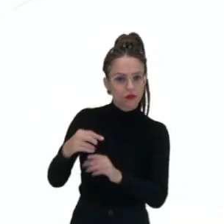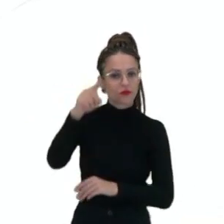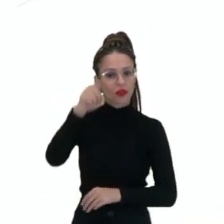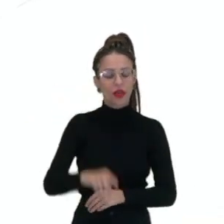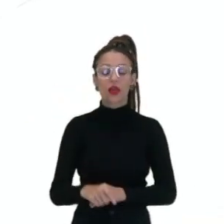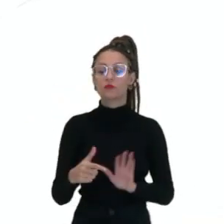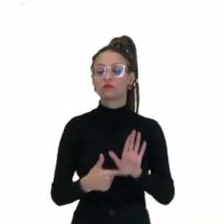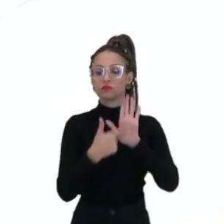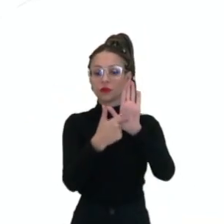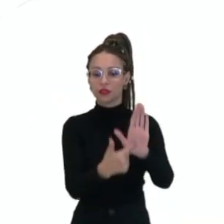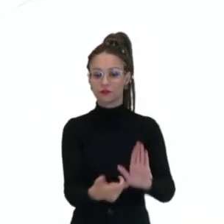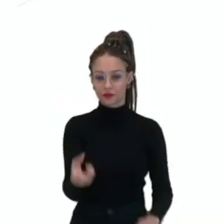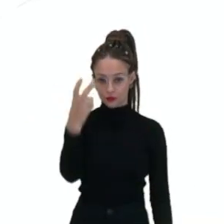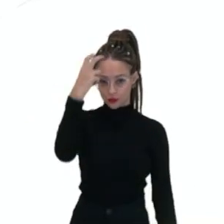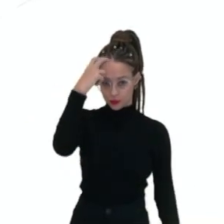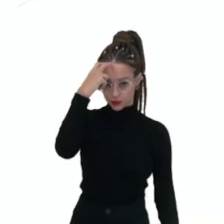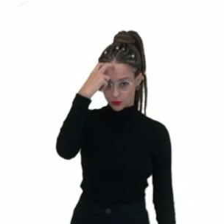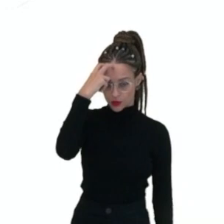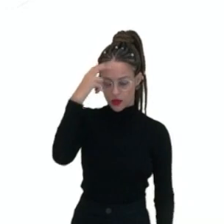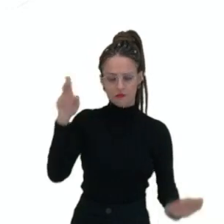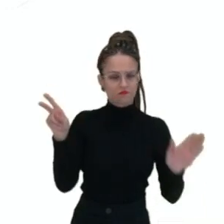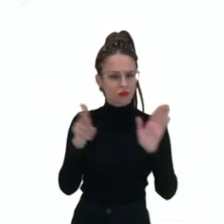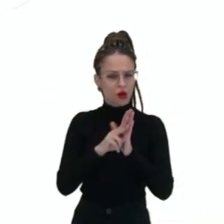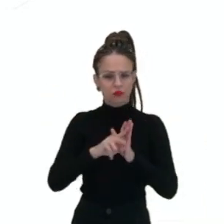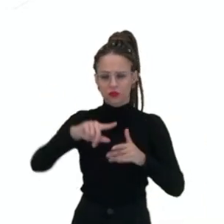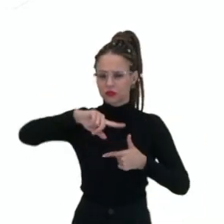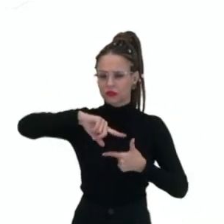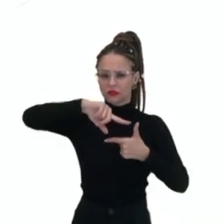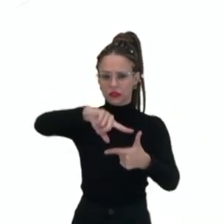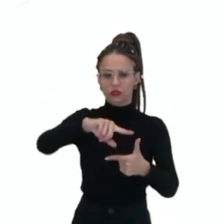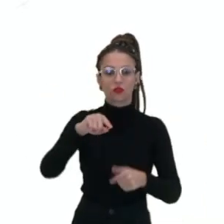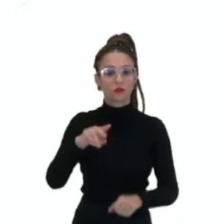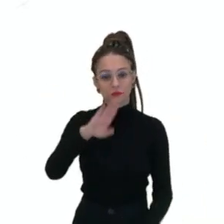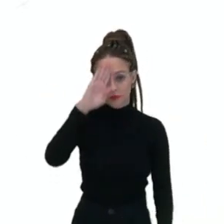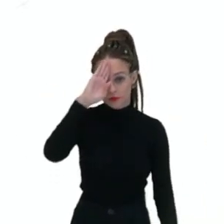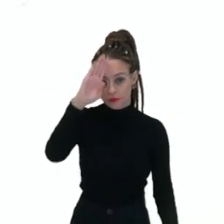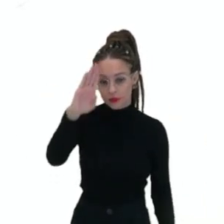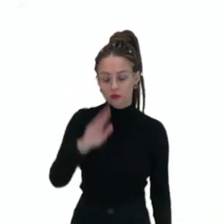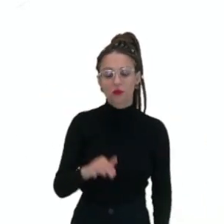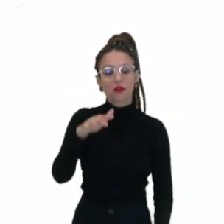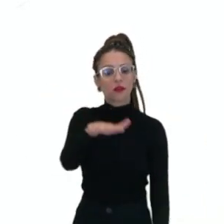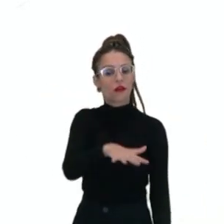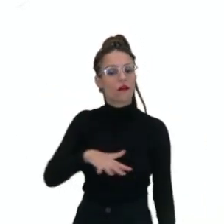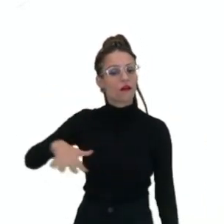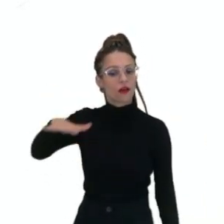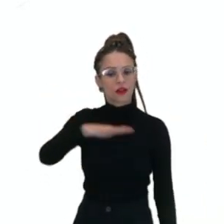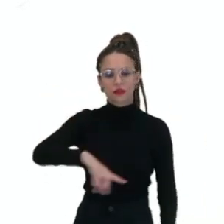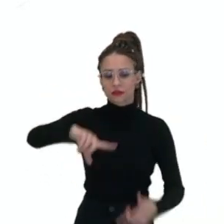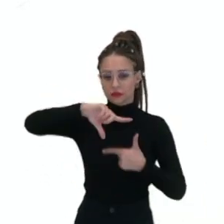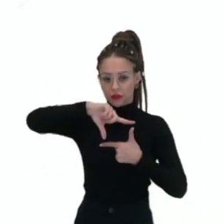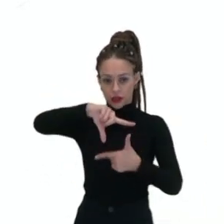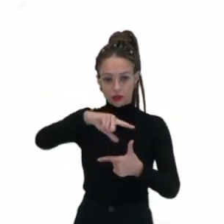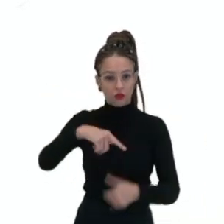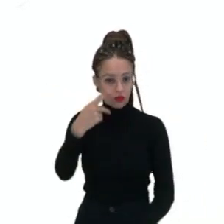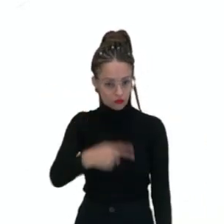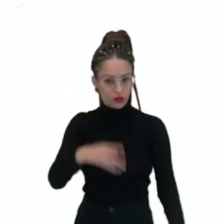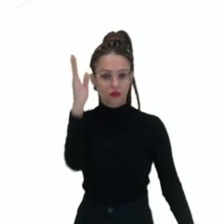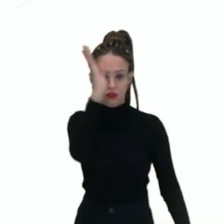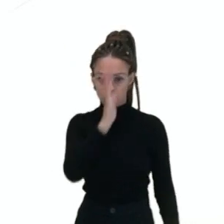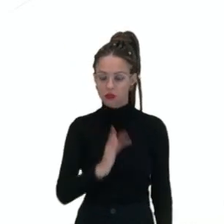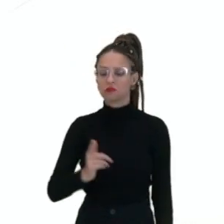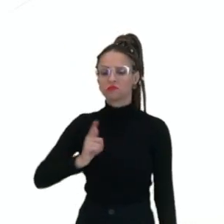Manifestações culturais típicas, principalmente em áreas tradicionais do nosso país,